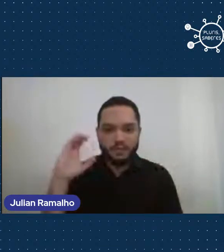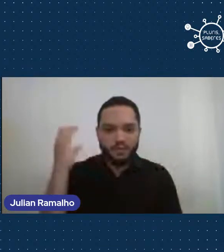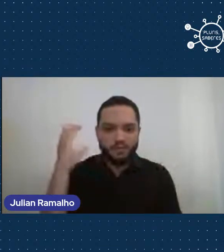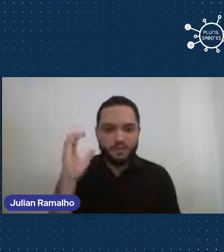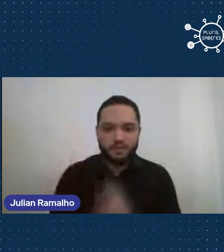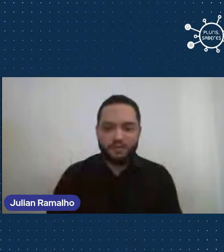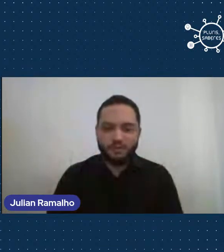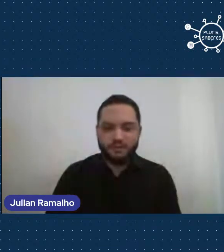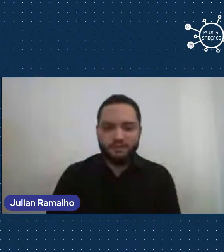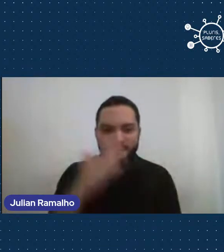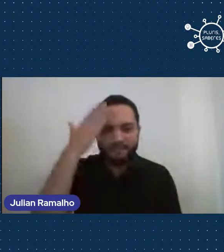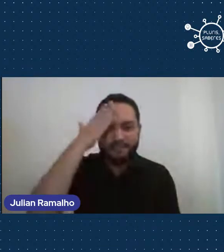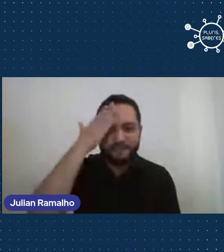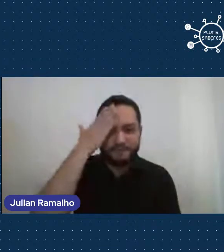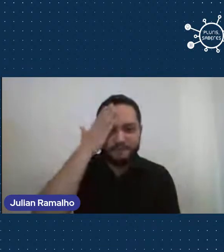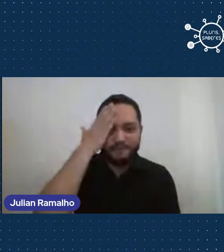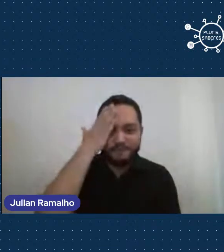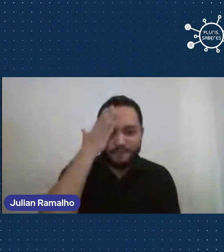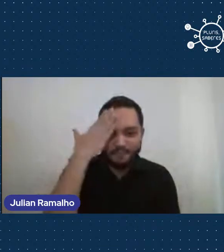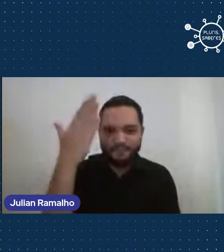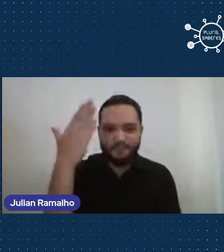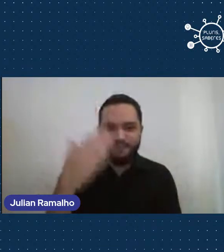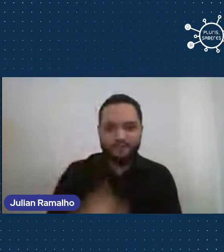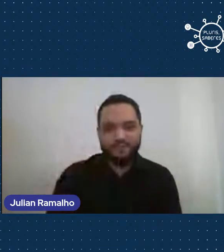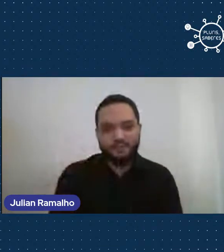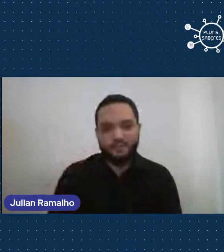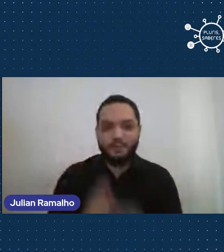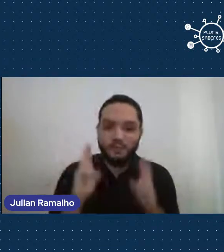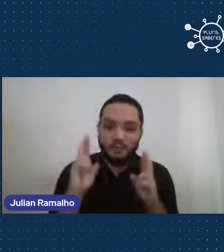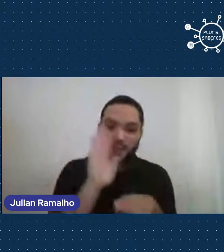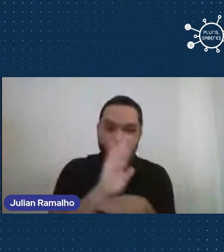Então, muito obrigado, espero ter contribuído.